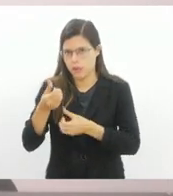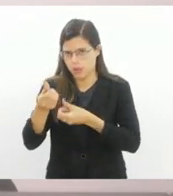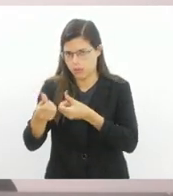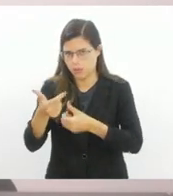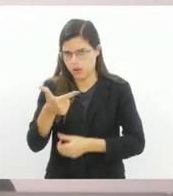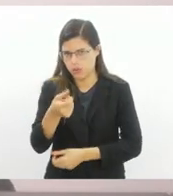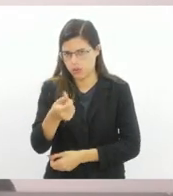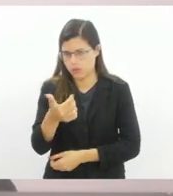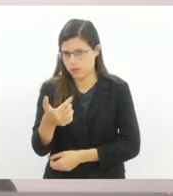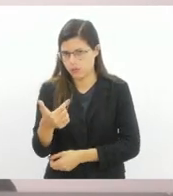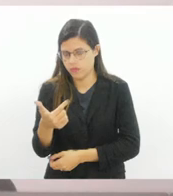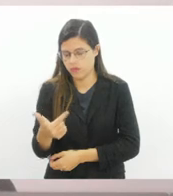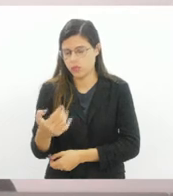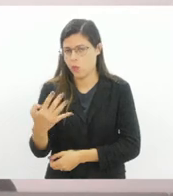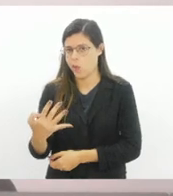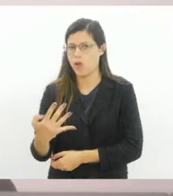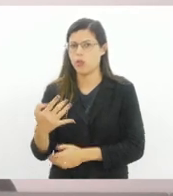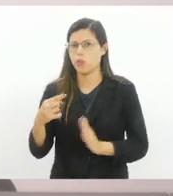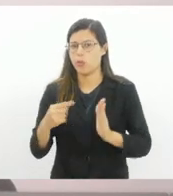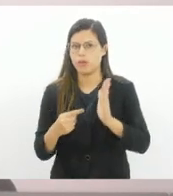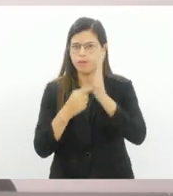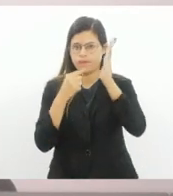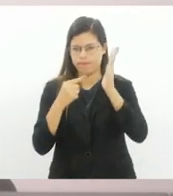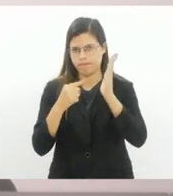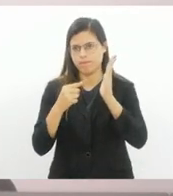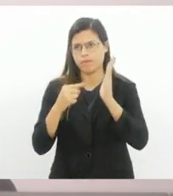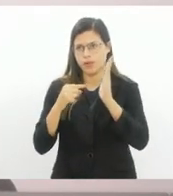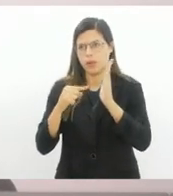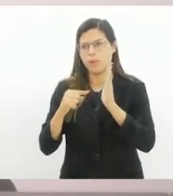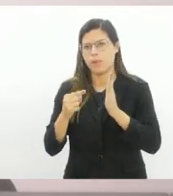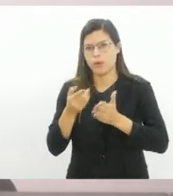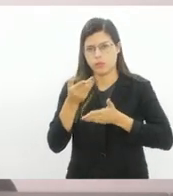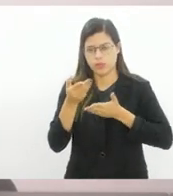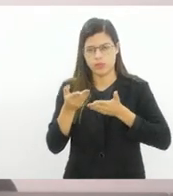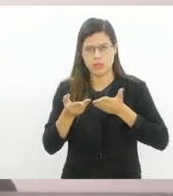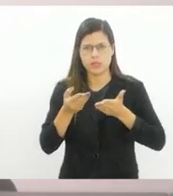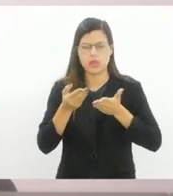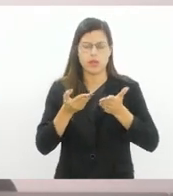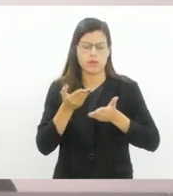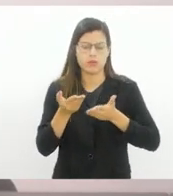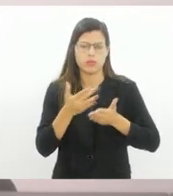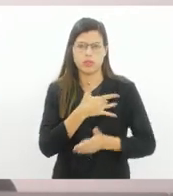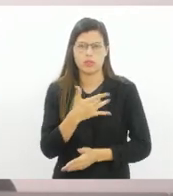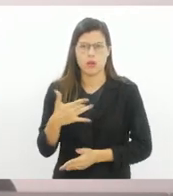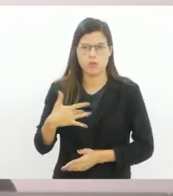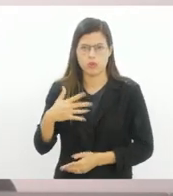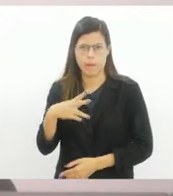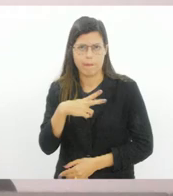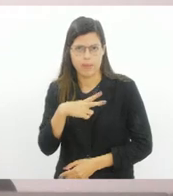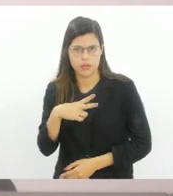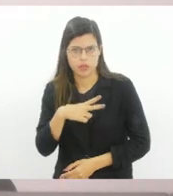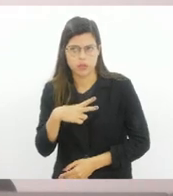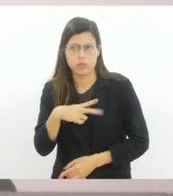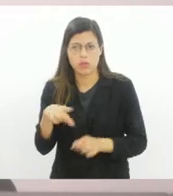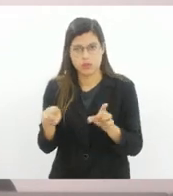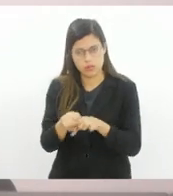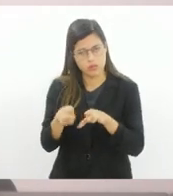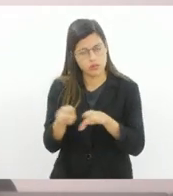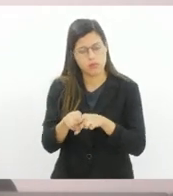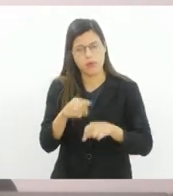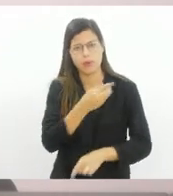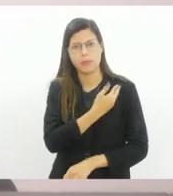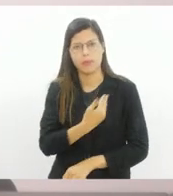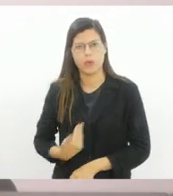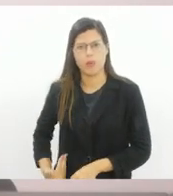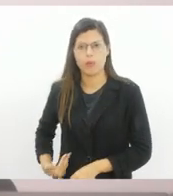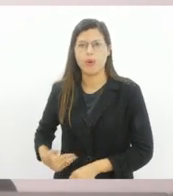2024, foram notificados pelos serviços de saúde, tanto privados, mas sobretudo os públicos, que são os que